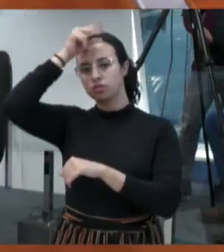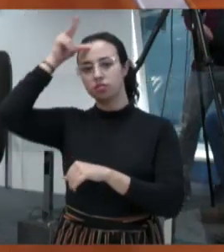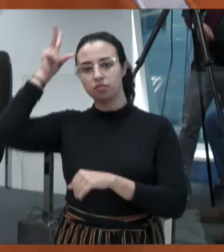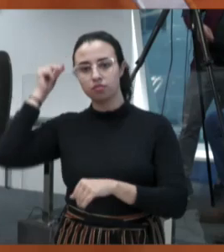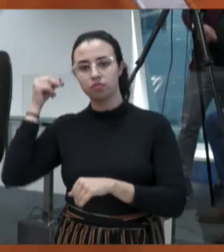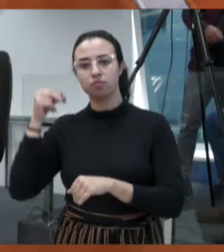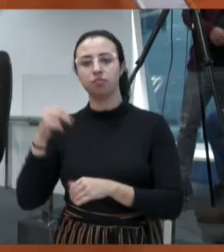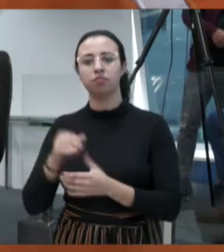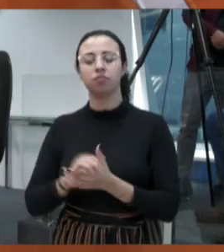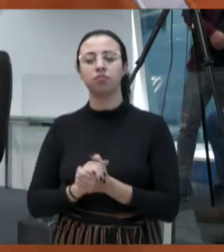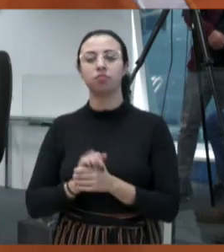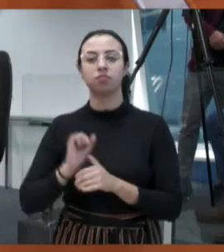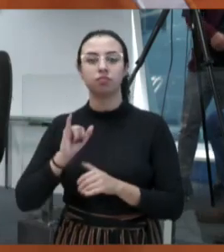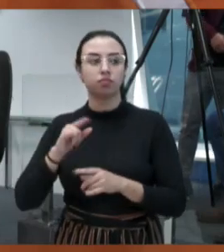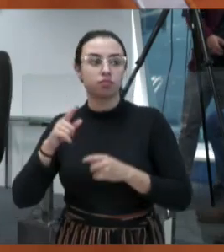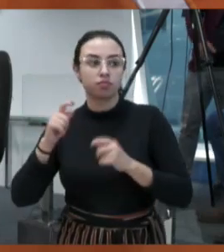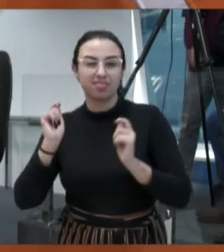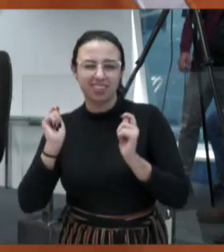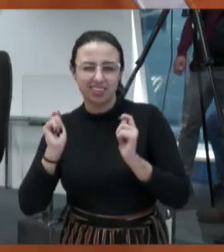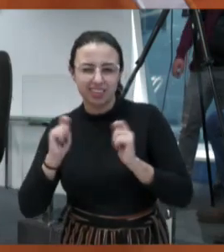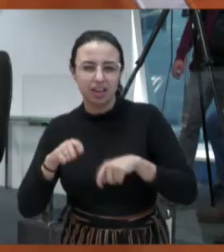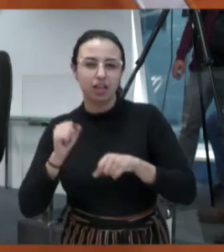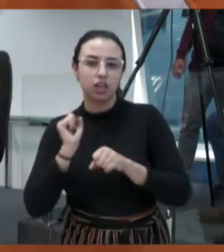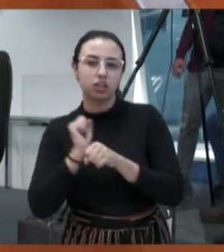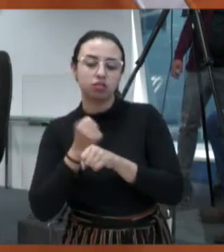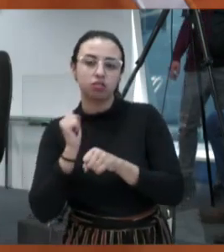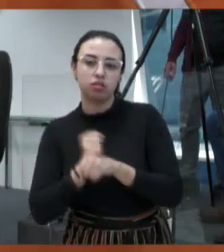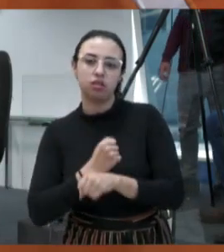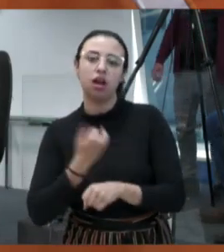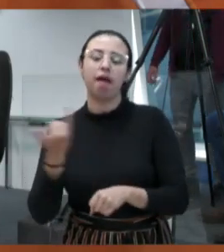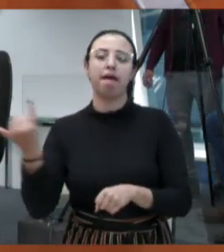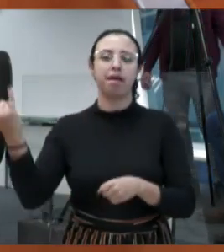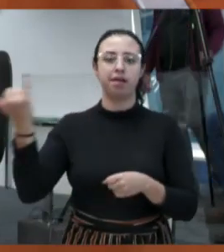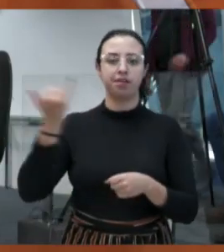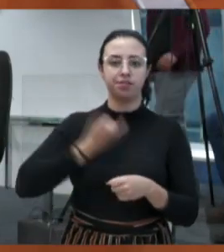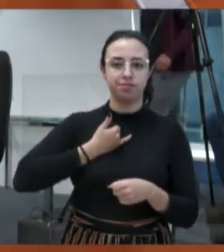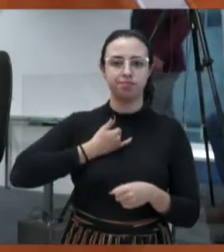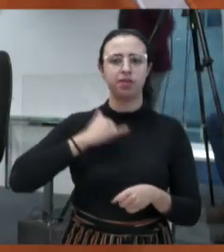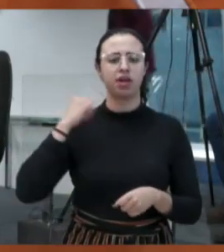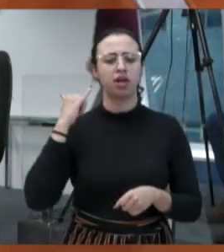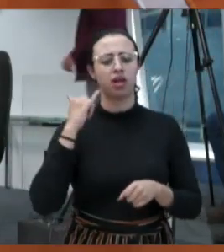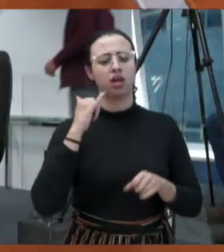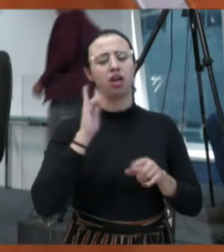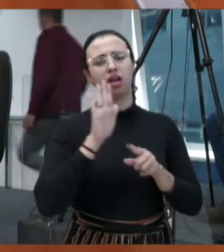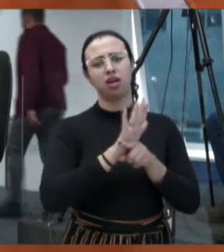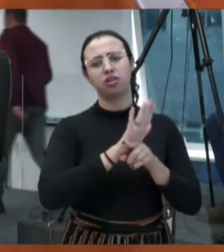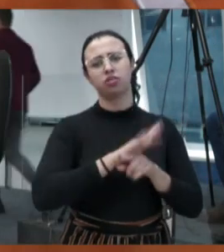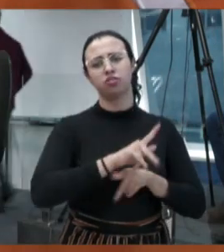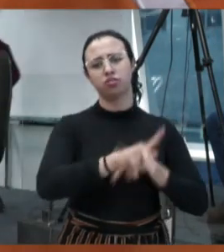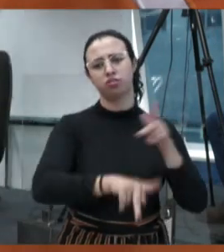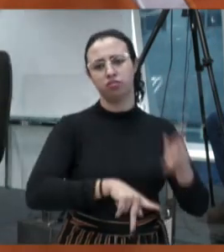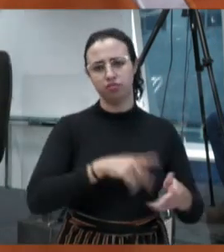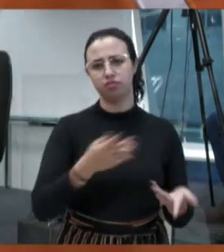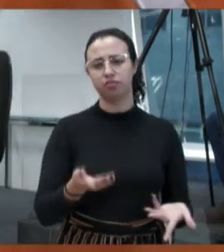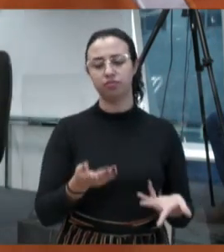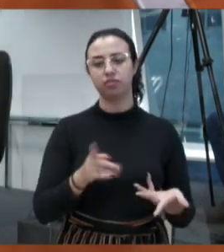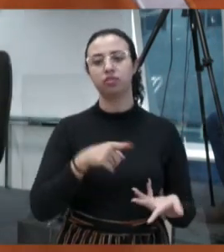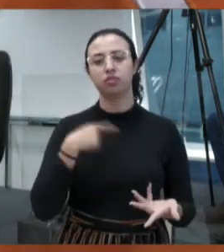secretaria, se for devido fazer aquela obra, ele atende ao povo de Divinópolis e ao vereador. Então,